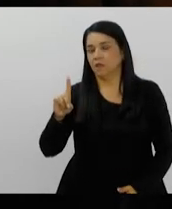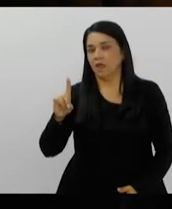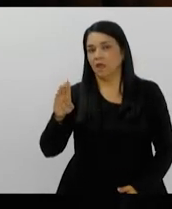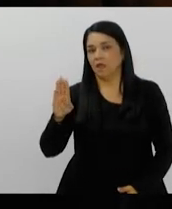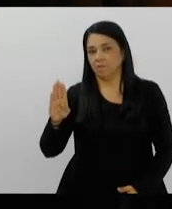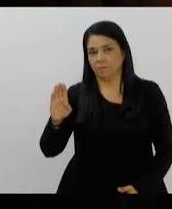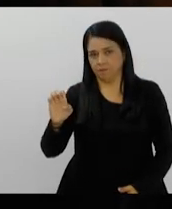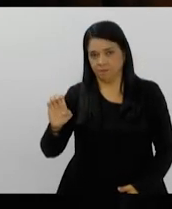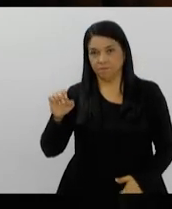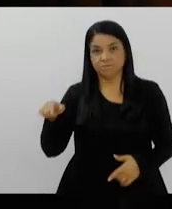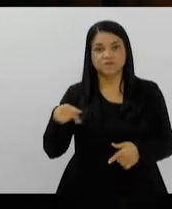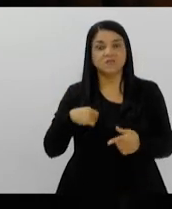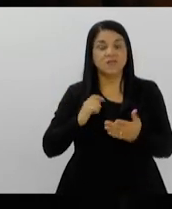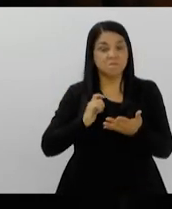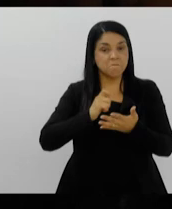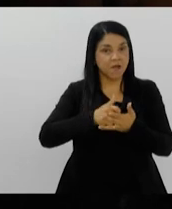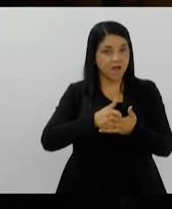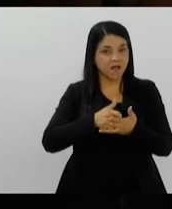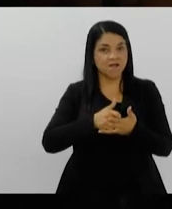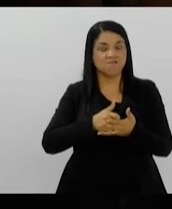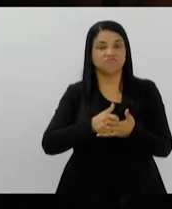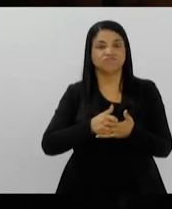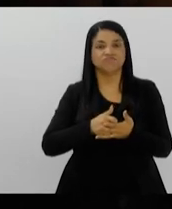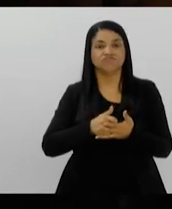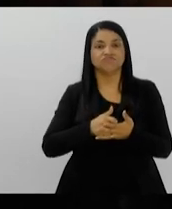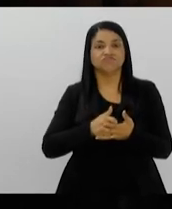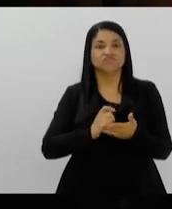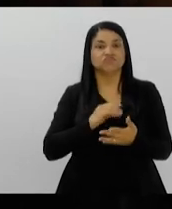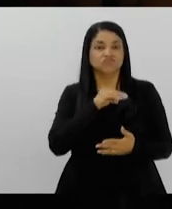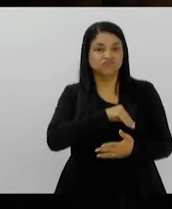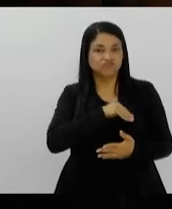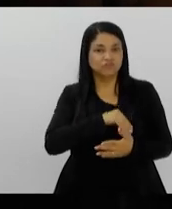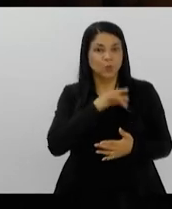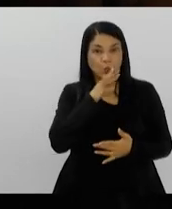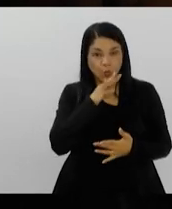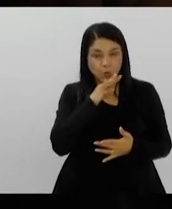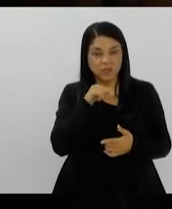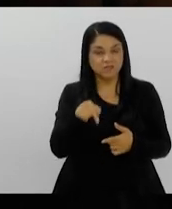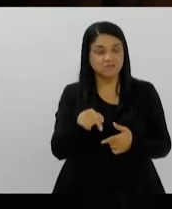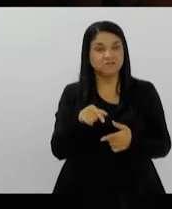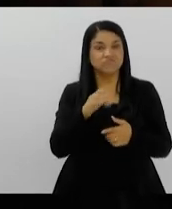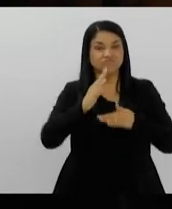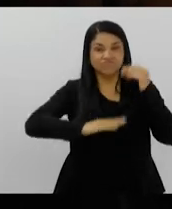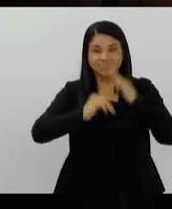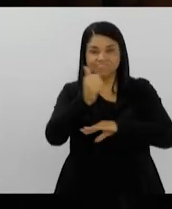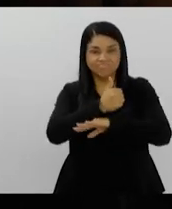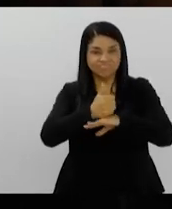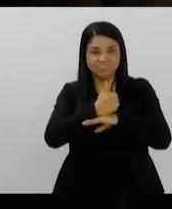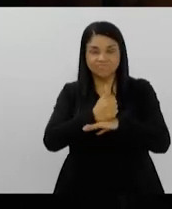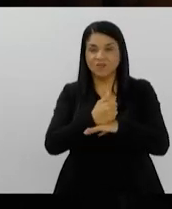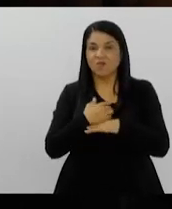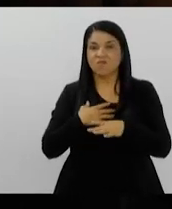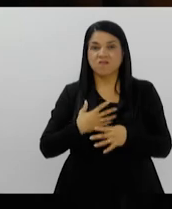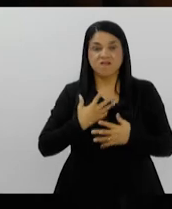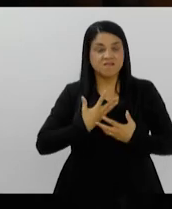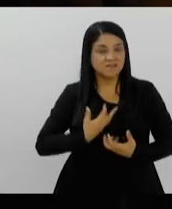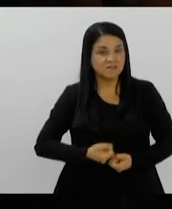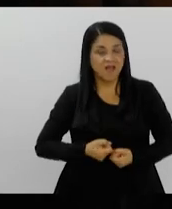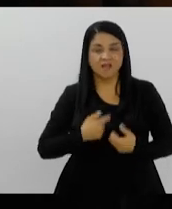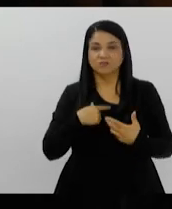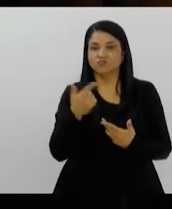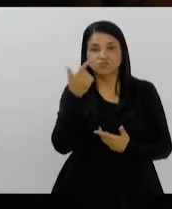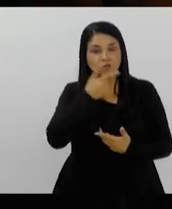o fruto. Tem um profissional estressado, sobrecarregado, mal remunerado, que não consegue entregar para os